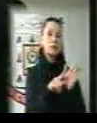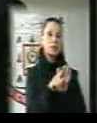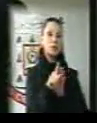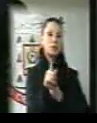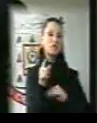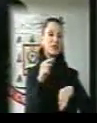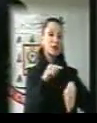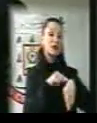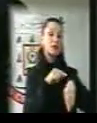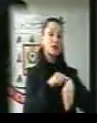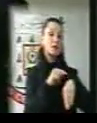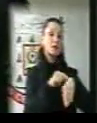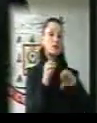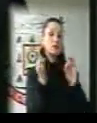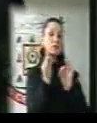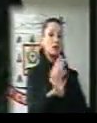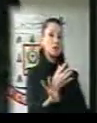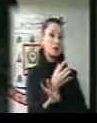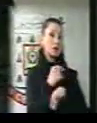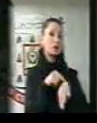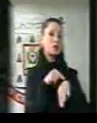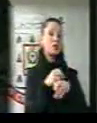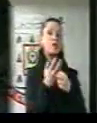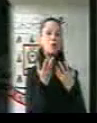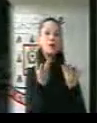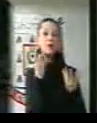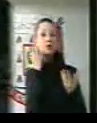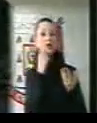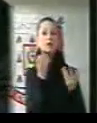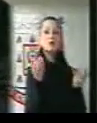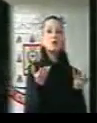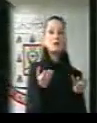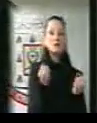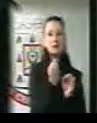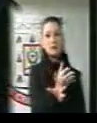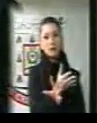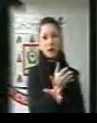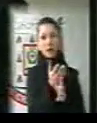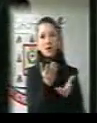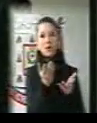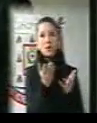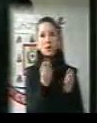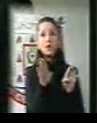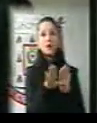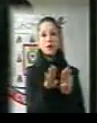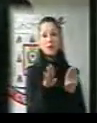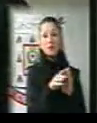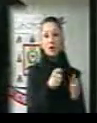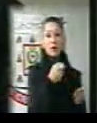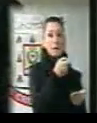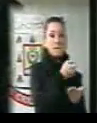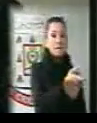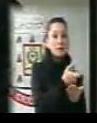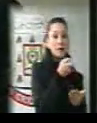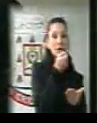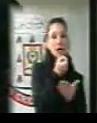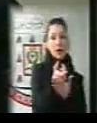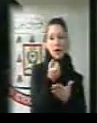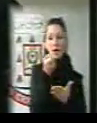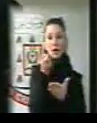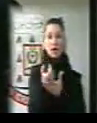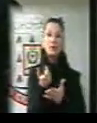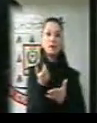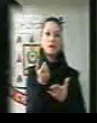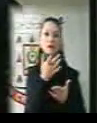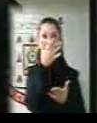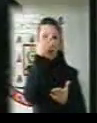o prazo para conclusão desse trecho e também com relação às indenizações, que são 10 propriedades que